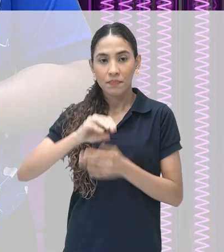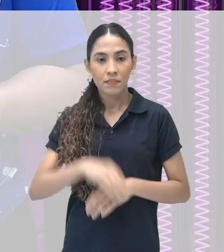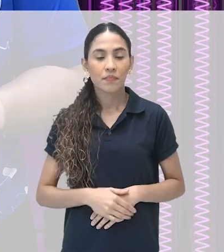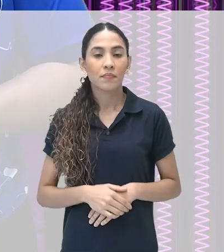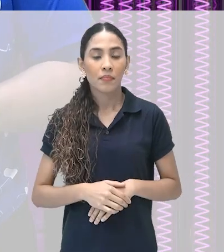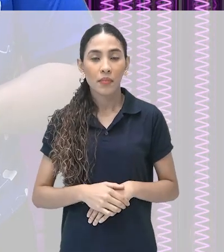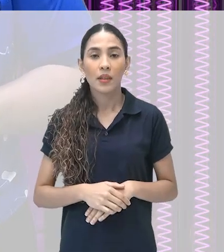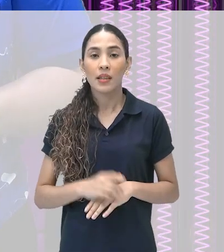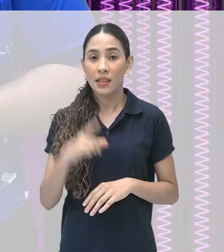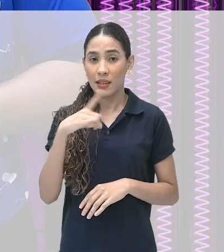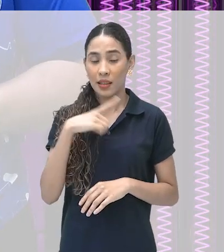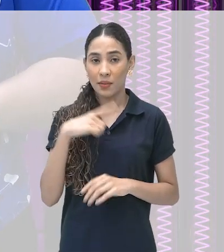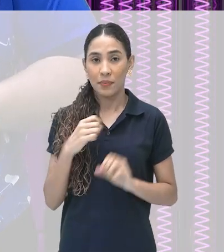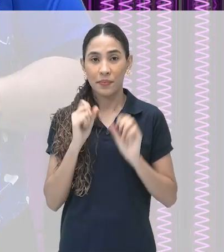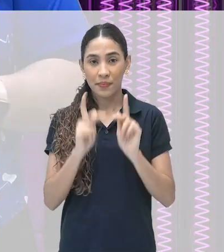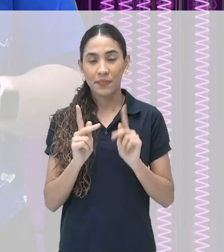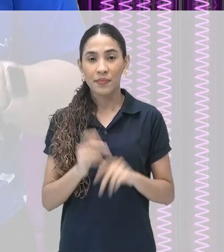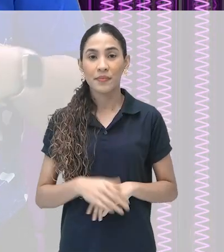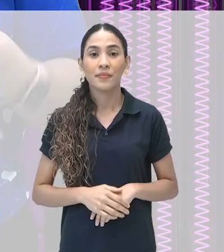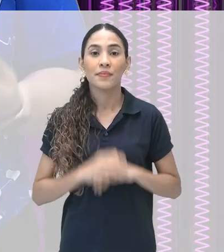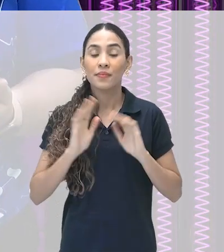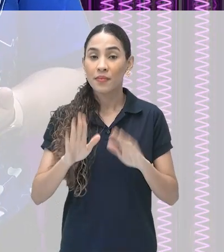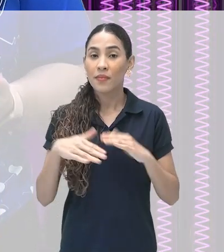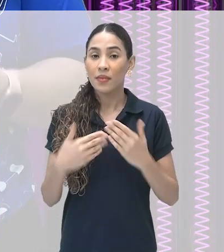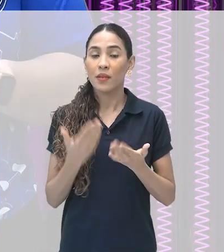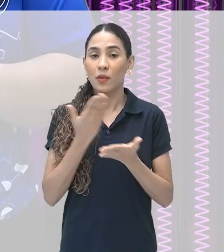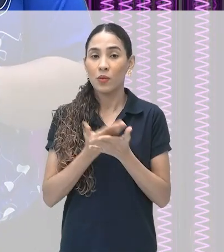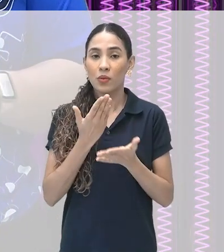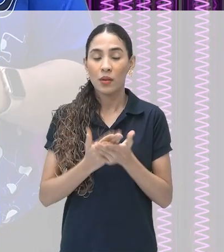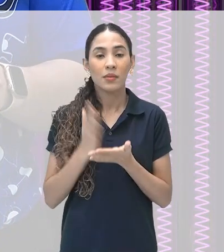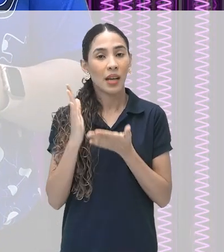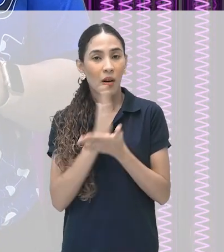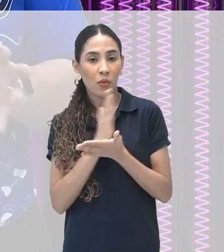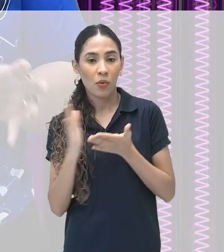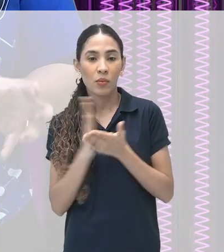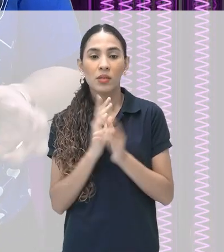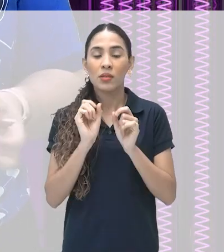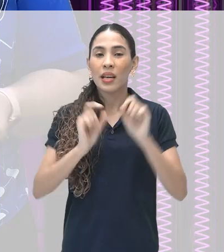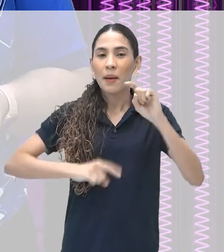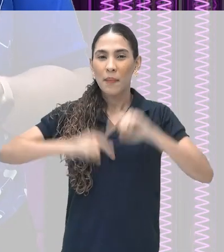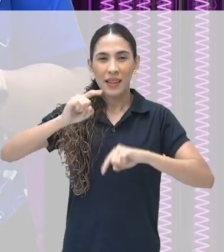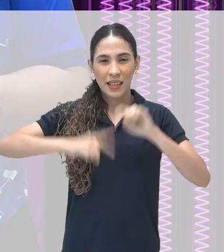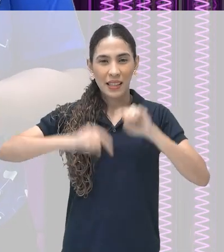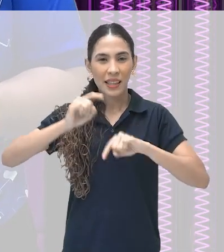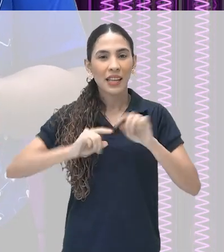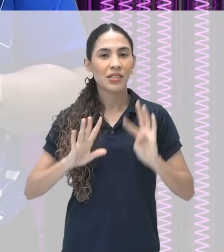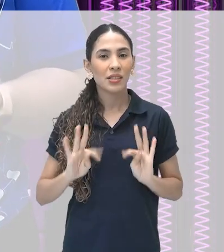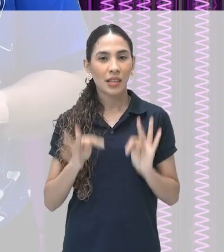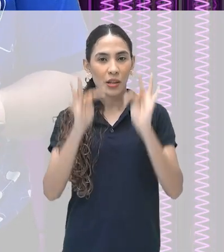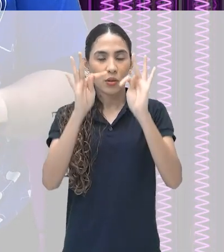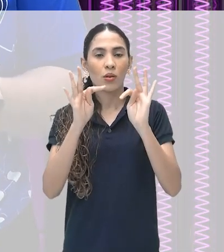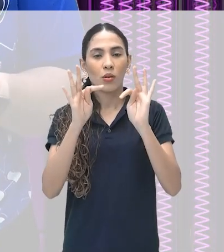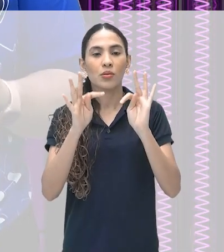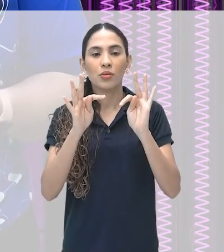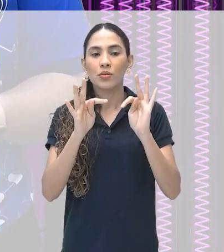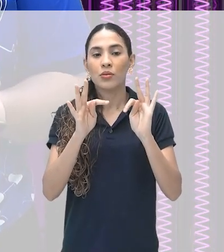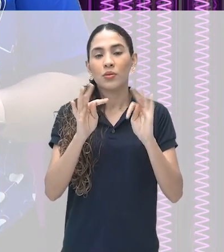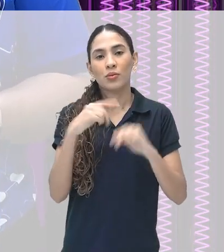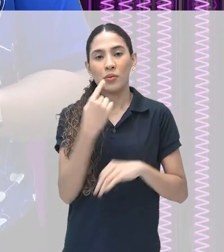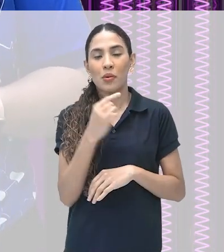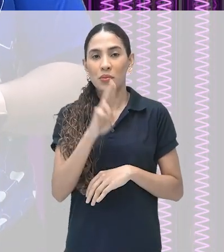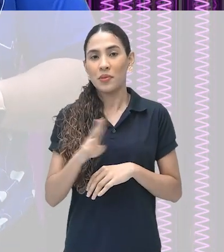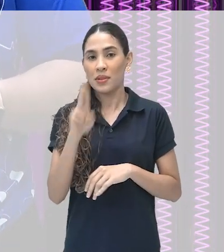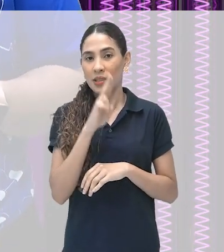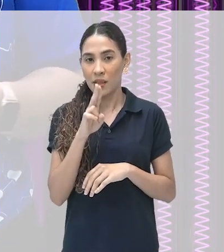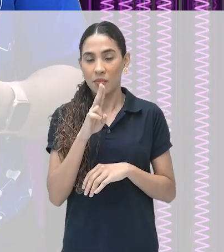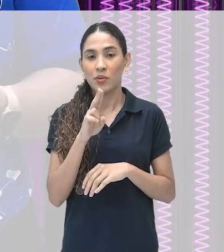armazenamento que possui, certo? Então, vimos aqui alguns aparelhos, que costumamos